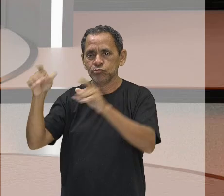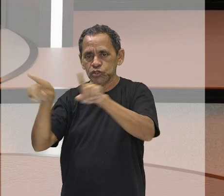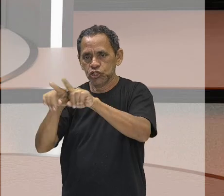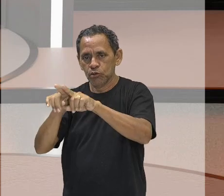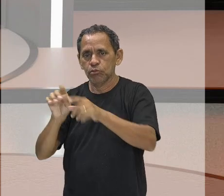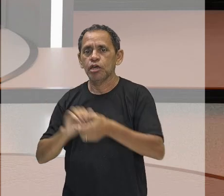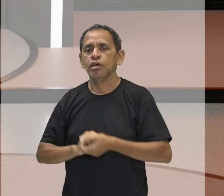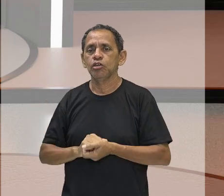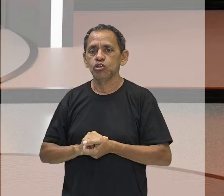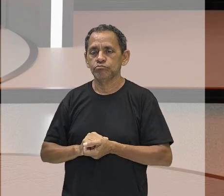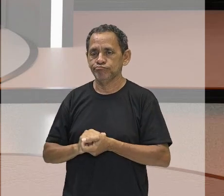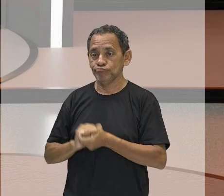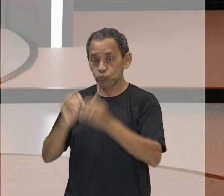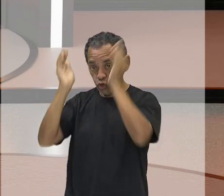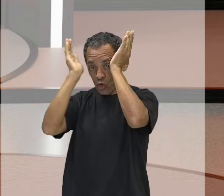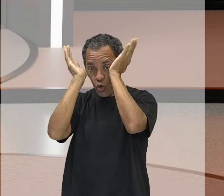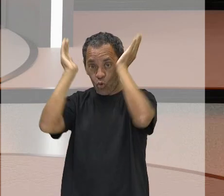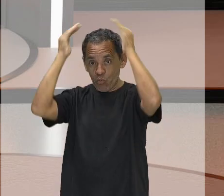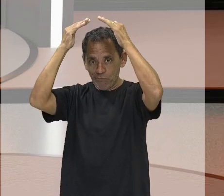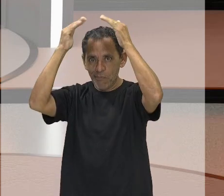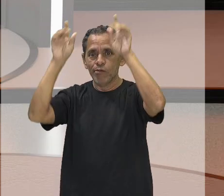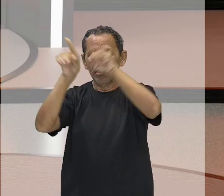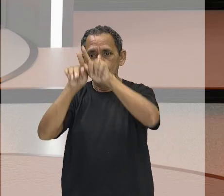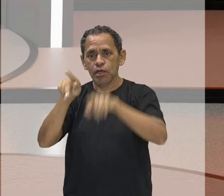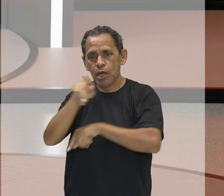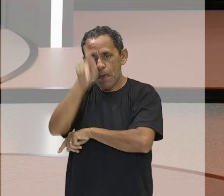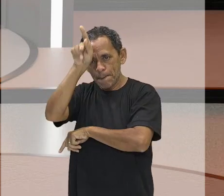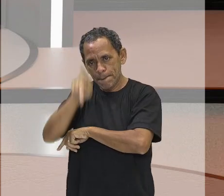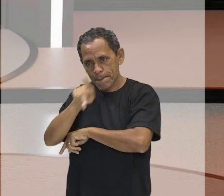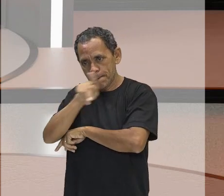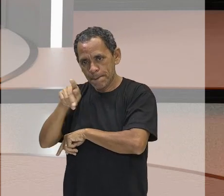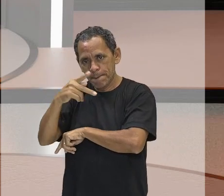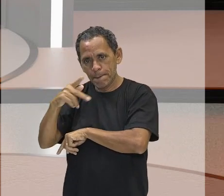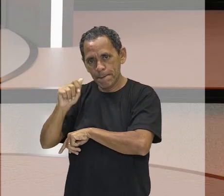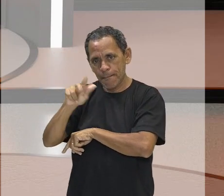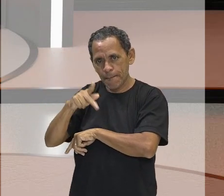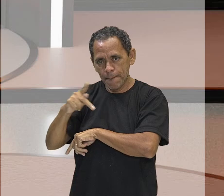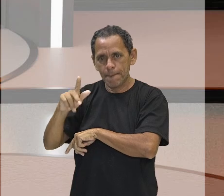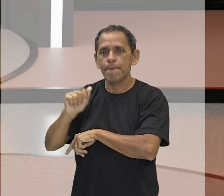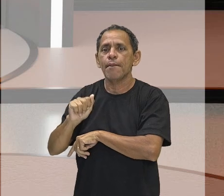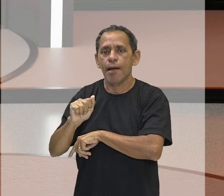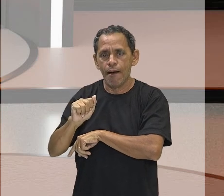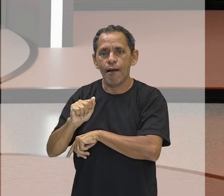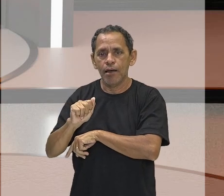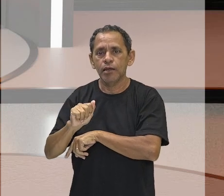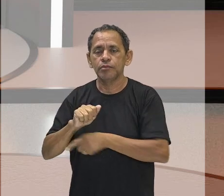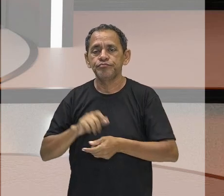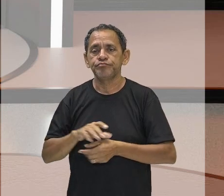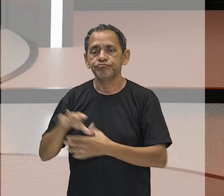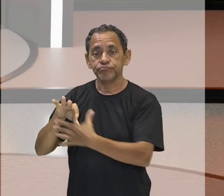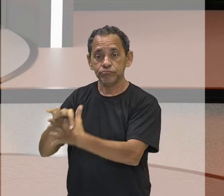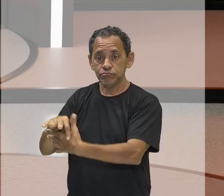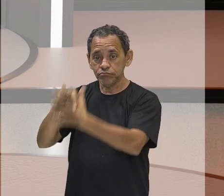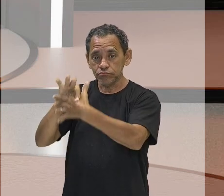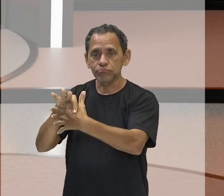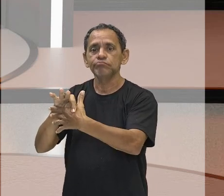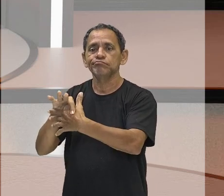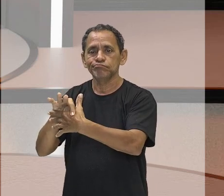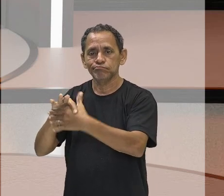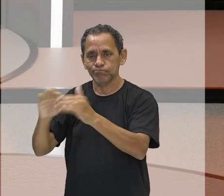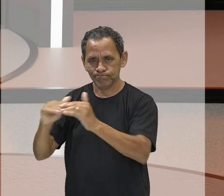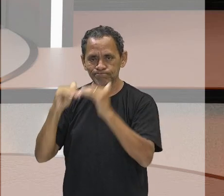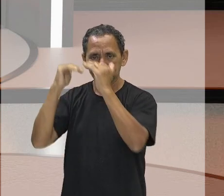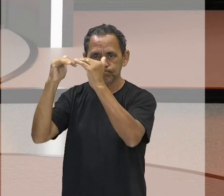o bispo de Roma, também chamado de Papa, como seu grande líder e chefe supremo. E